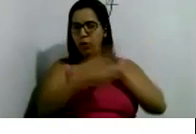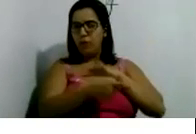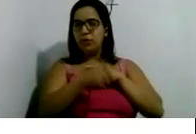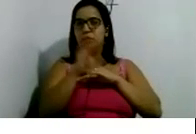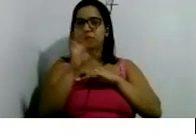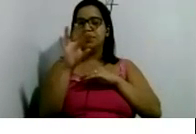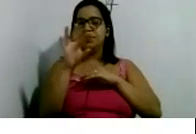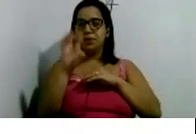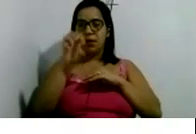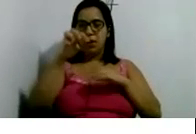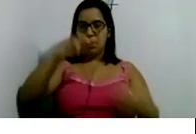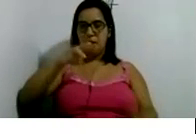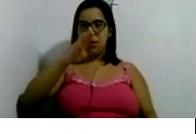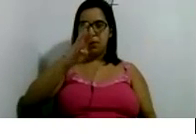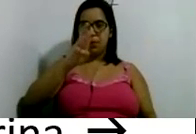o embrioblasto.